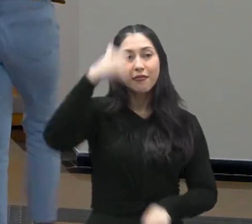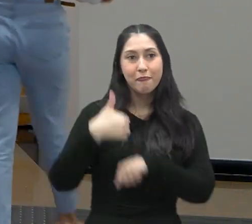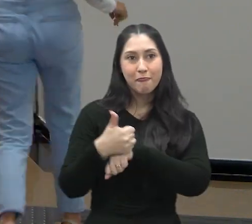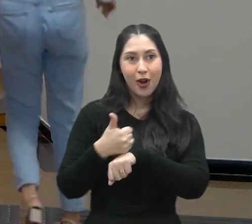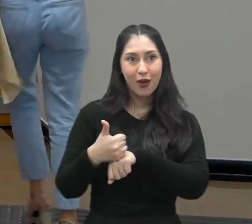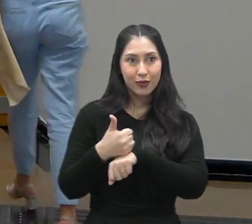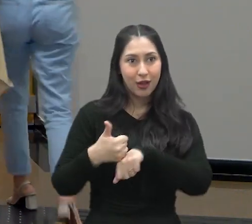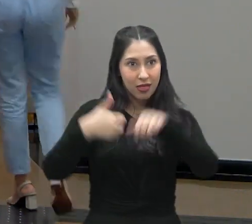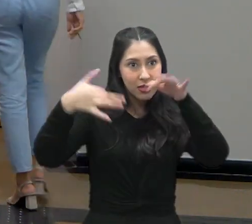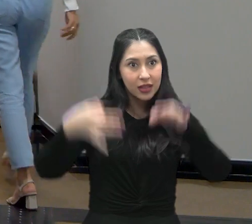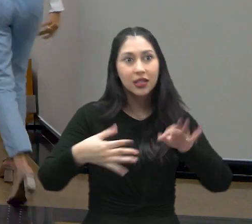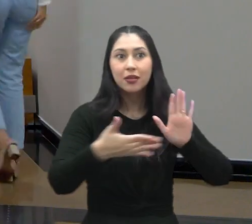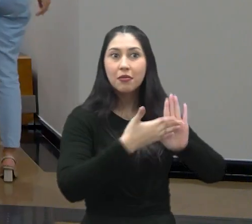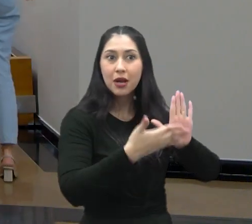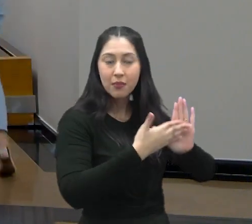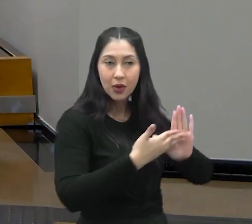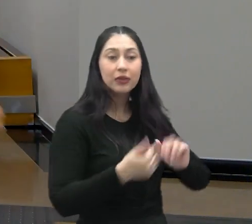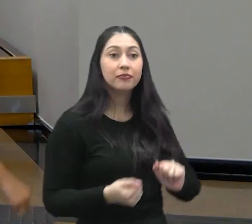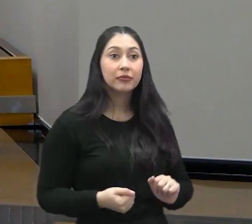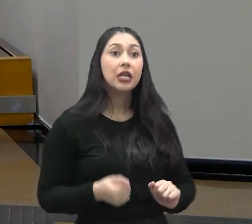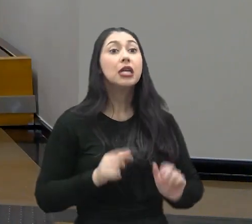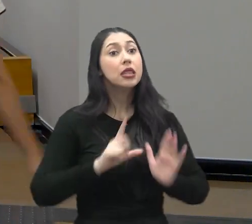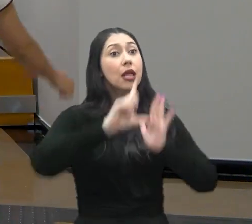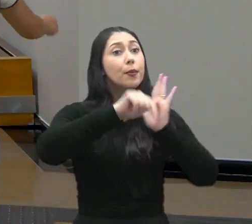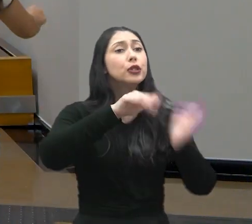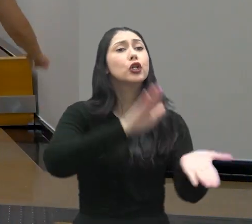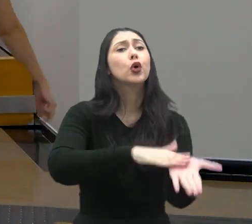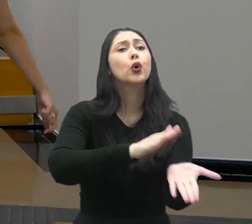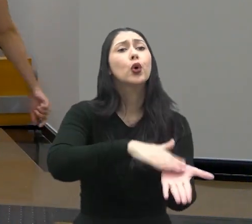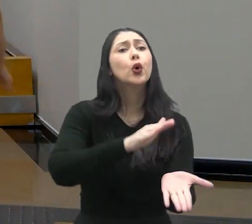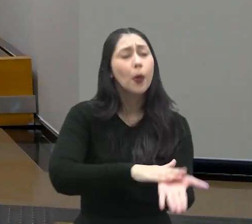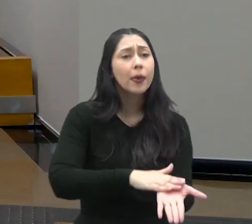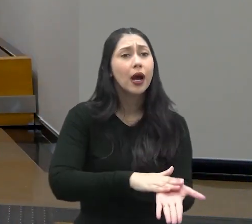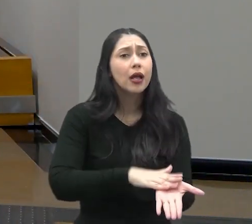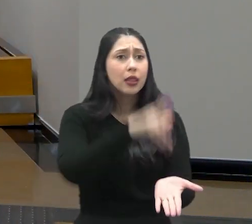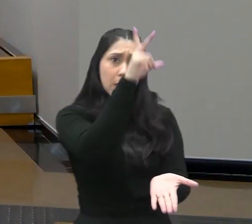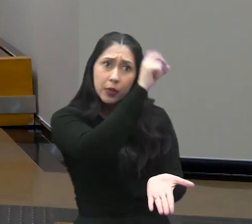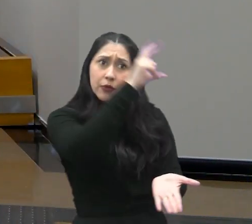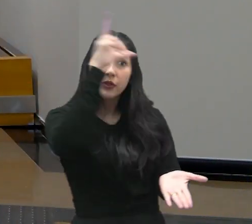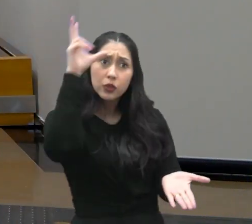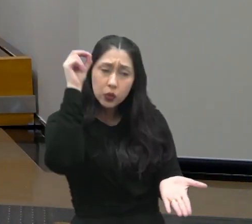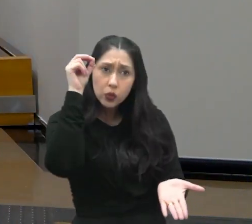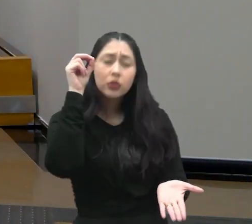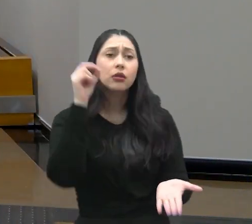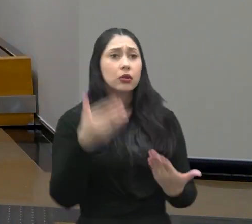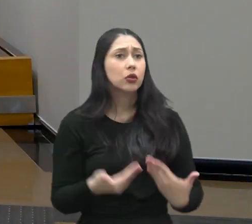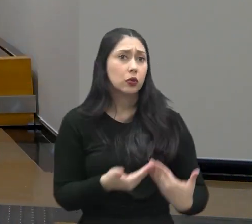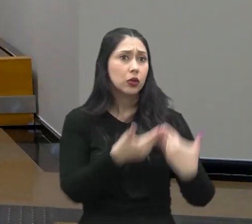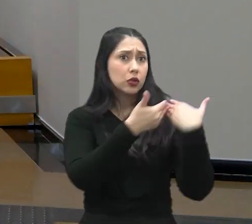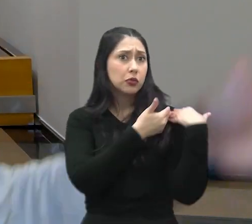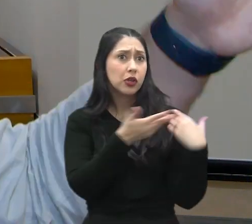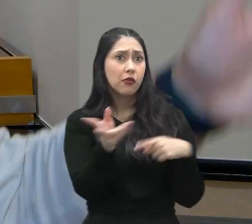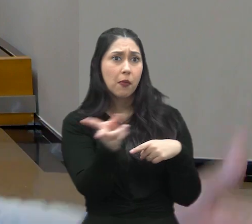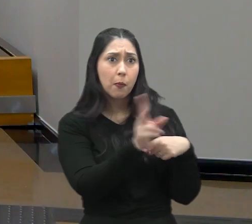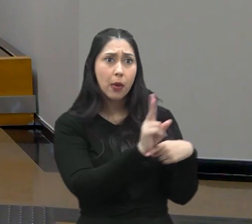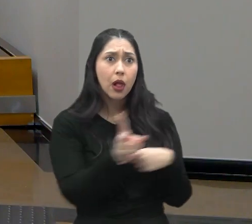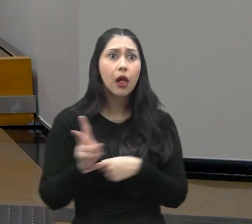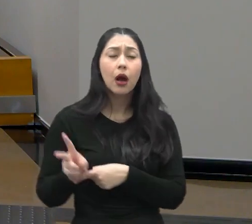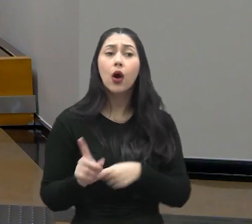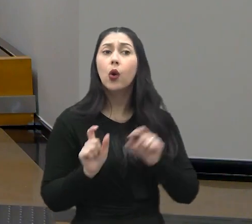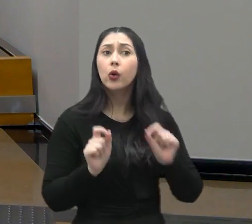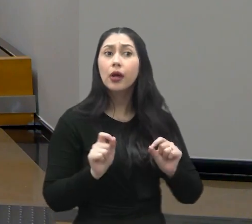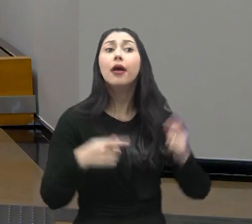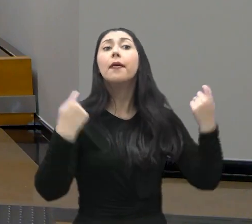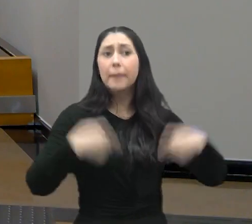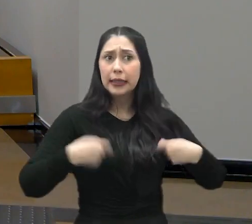de conhecimento dos especialistas para propor isso na Prefeitura. Imediatamente é cobrar das autoridades competentes, do Poder Executivo, que é o